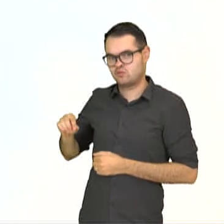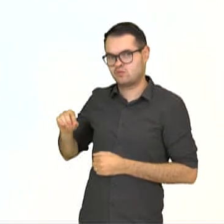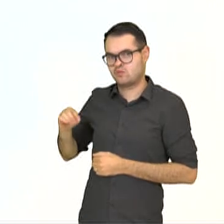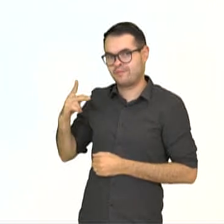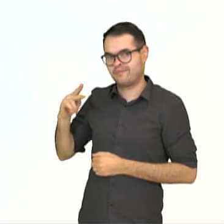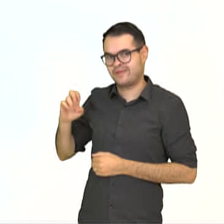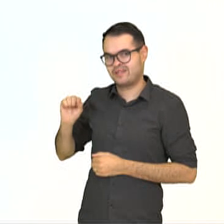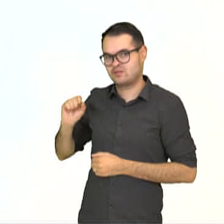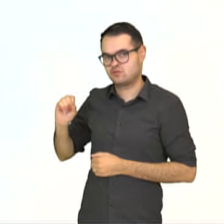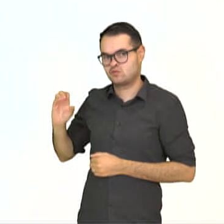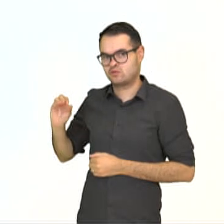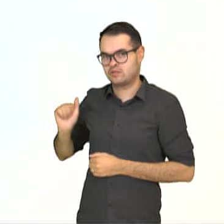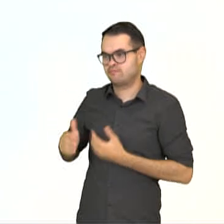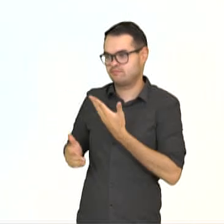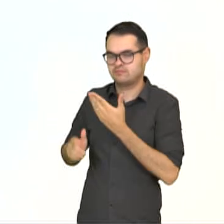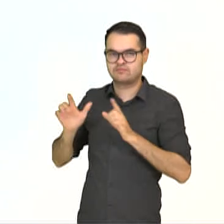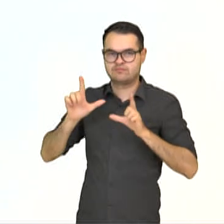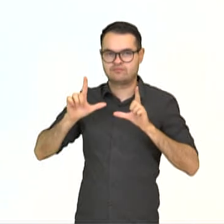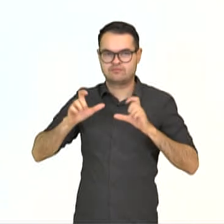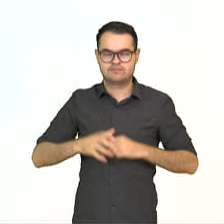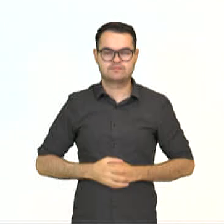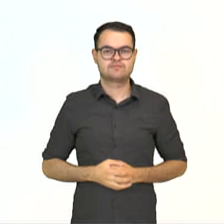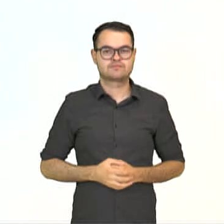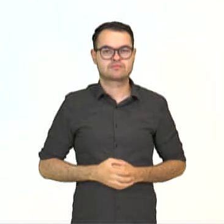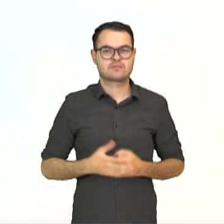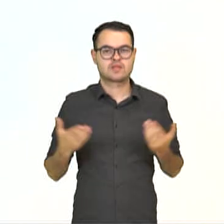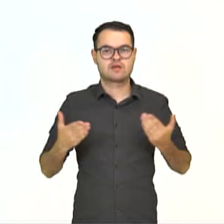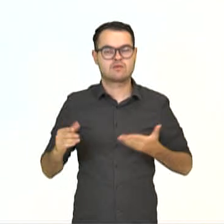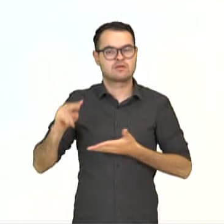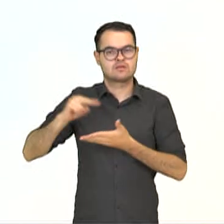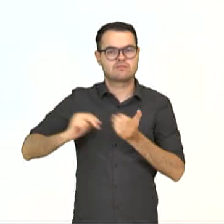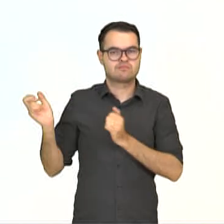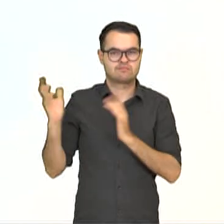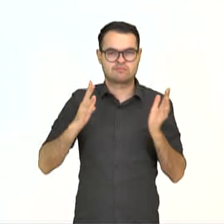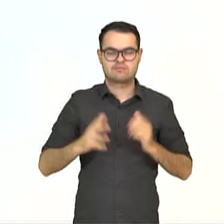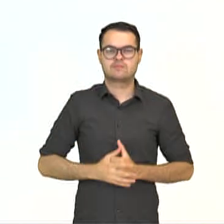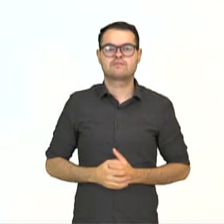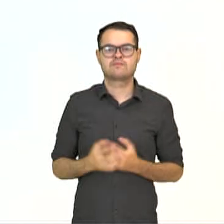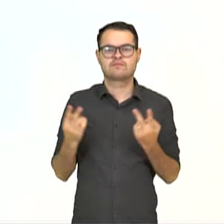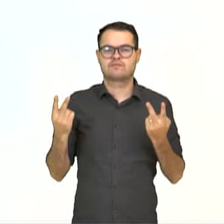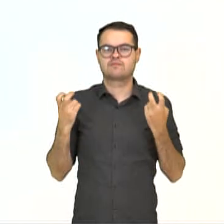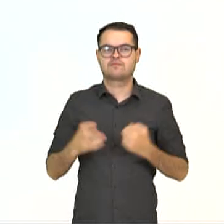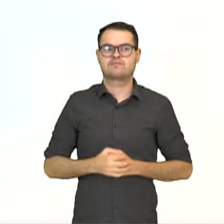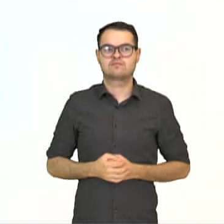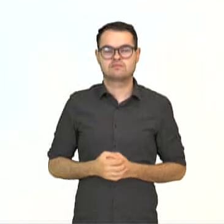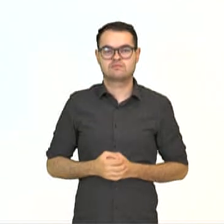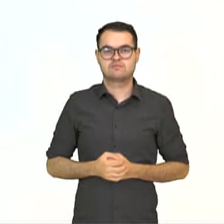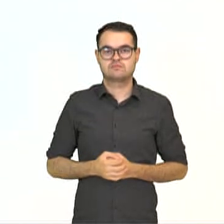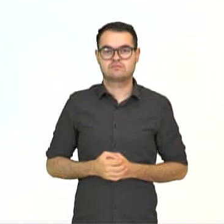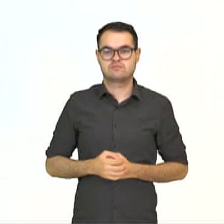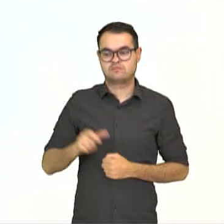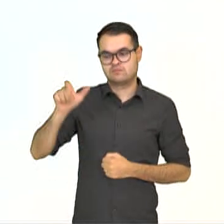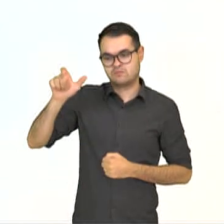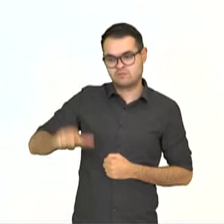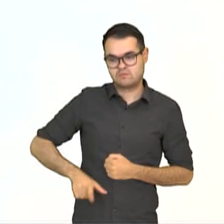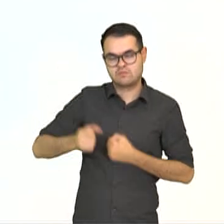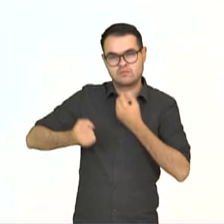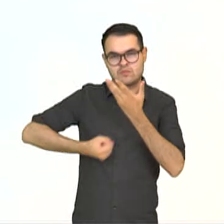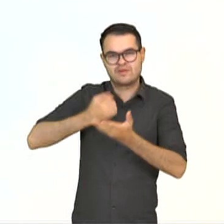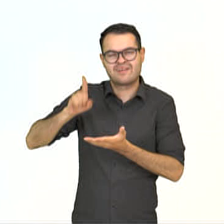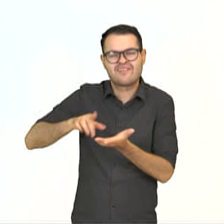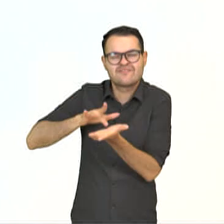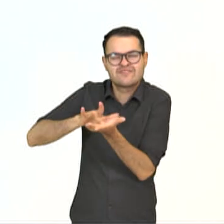uma figura do Fernando Pessoa. Vamos fazer uma leitura, então? Observem. O poeta é um